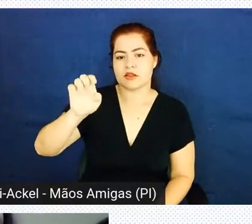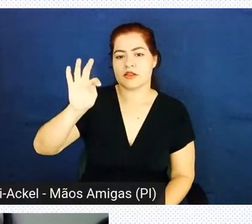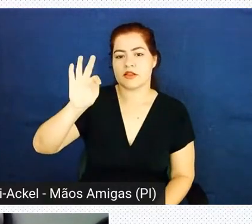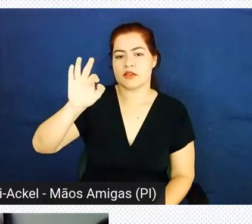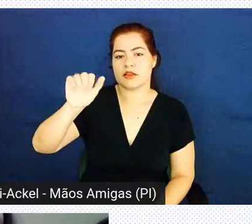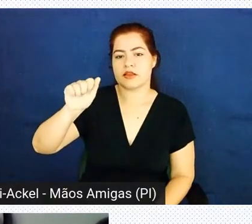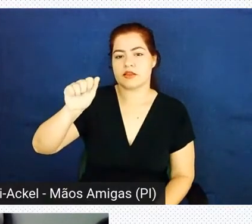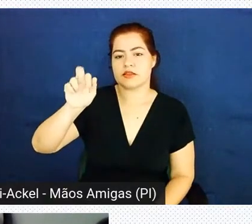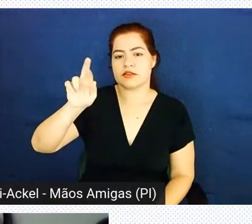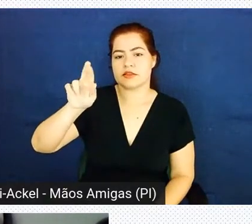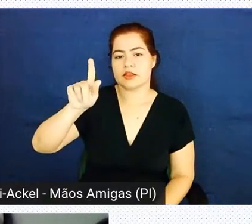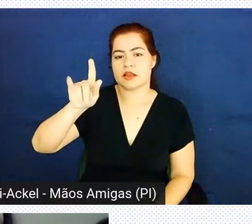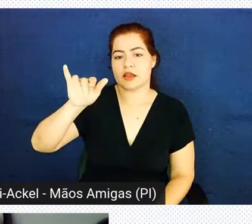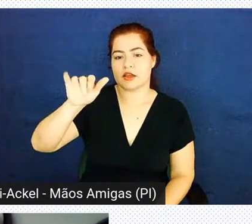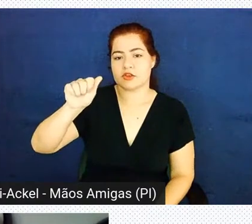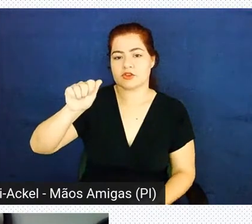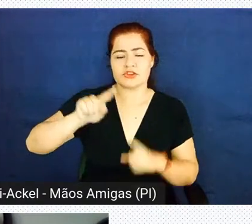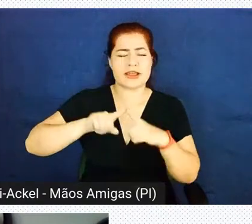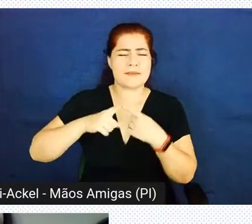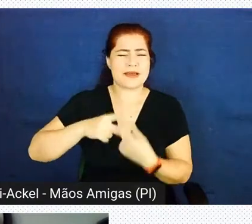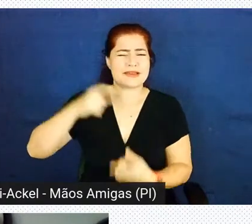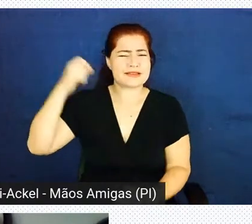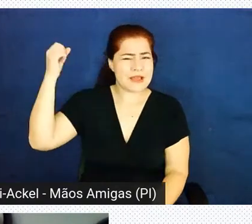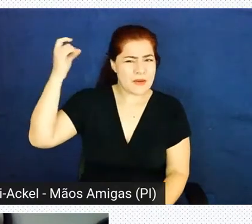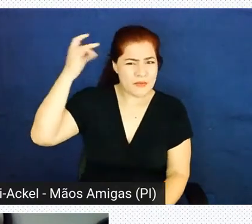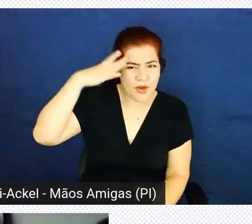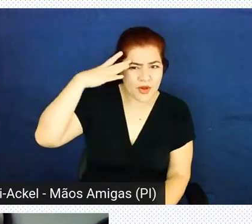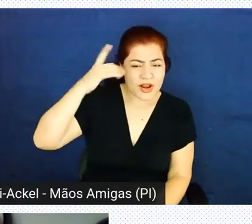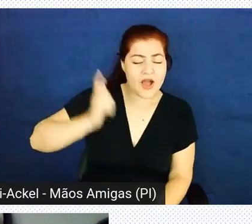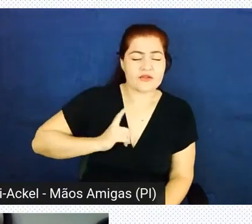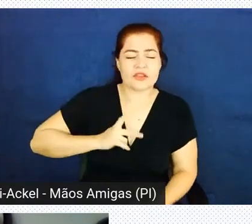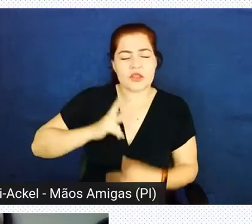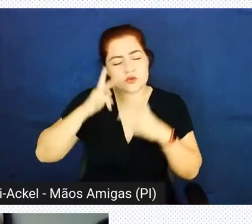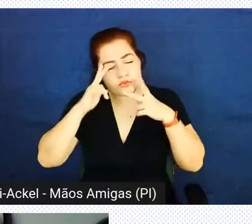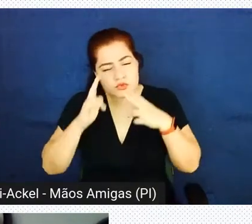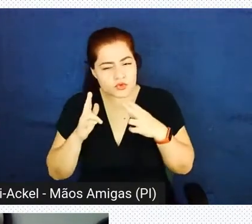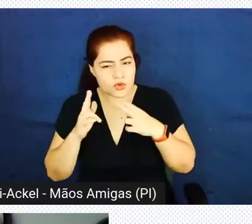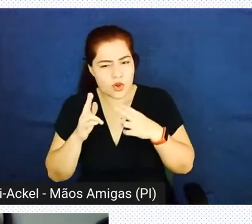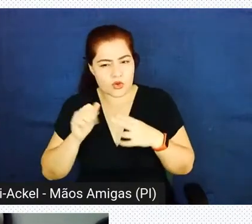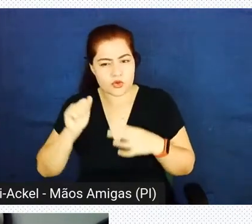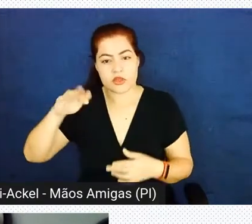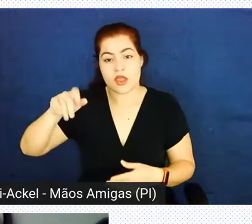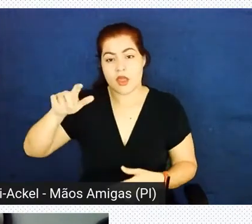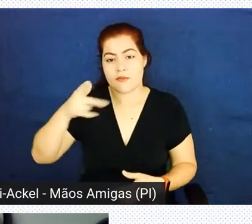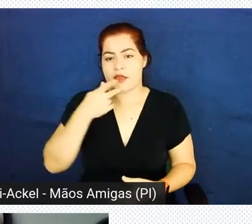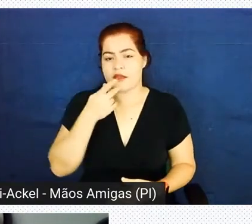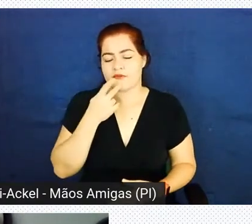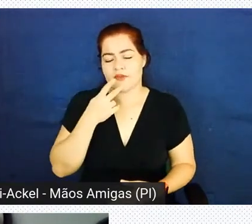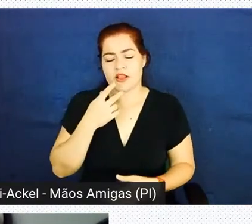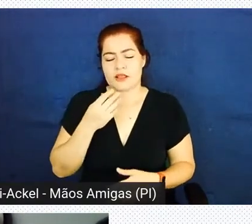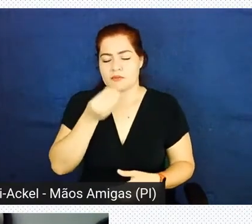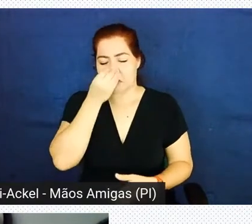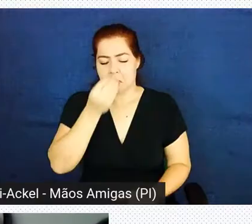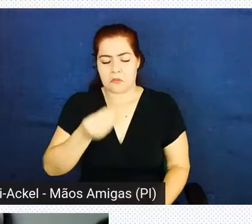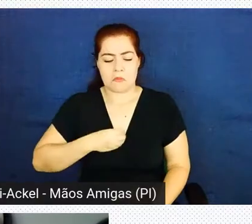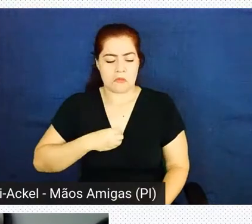esse sono, não é? Como você mesmo diz nas palavras de Amélia, por negligência,